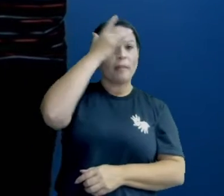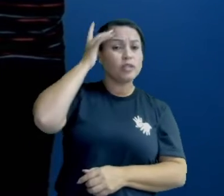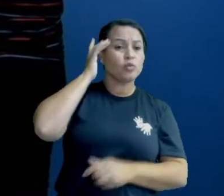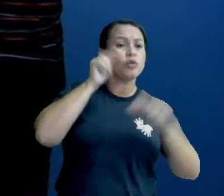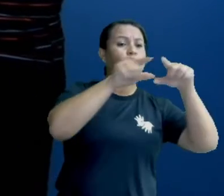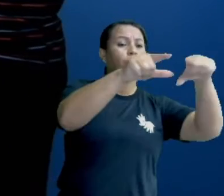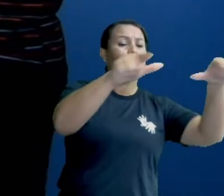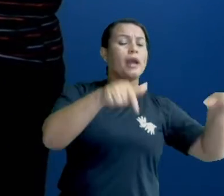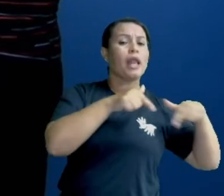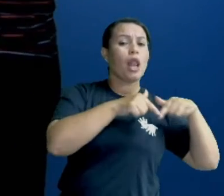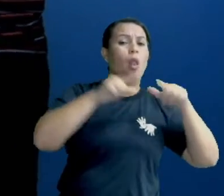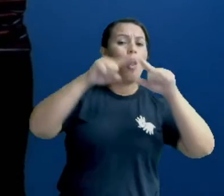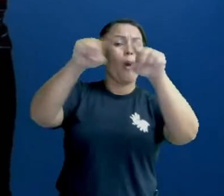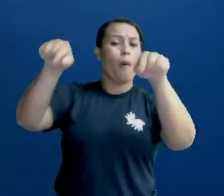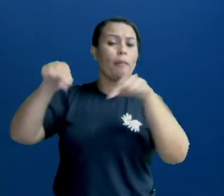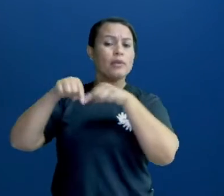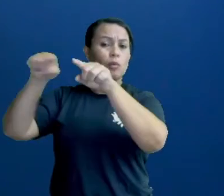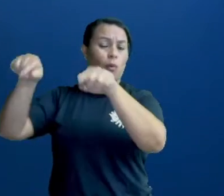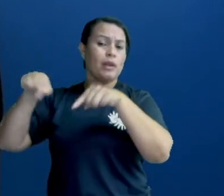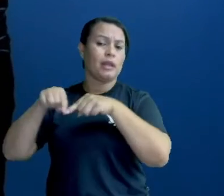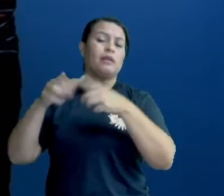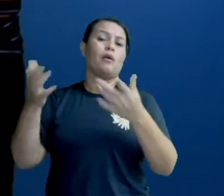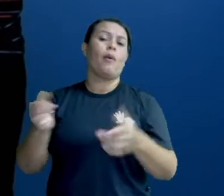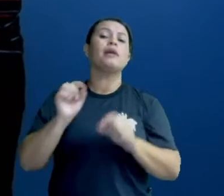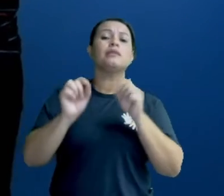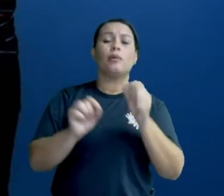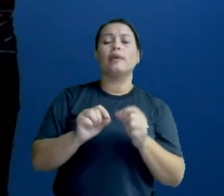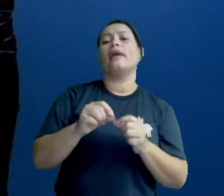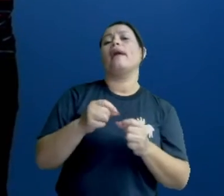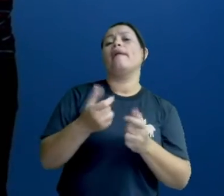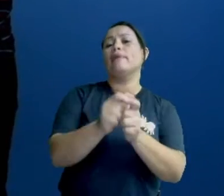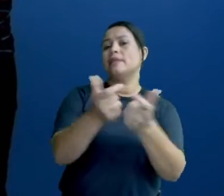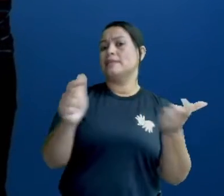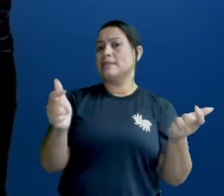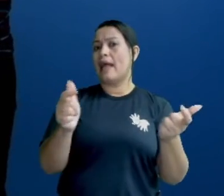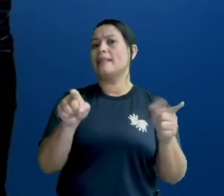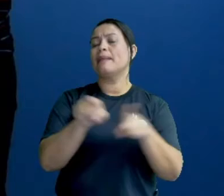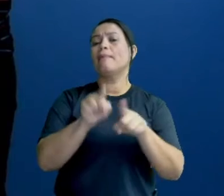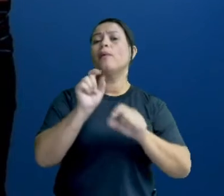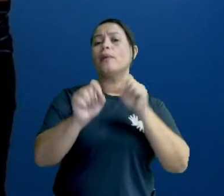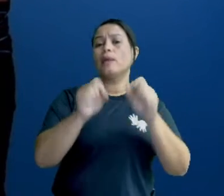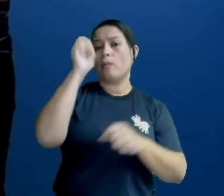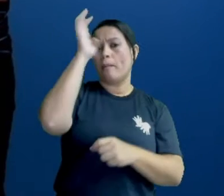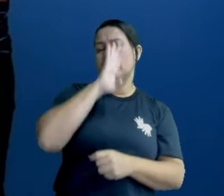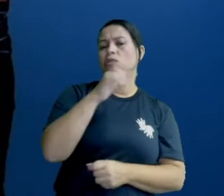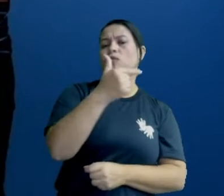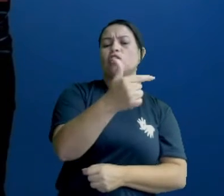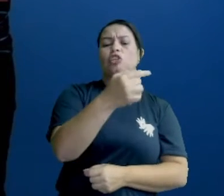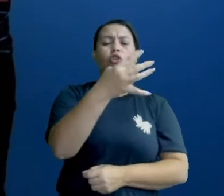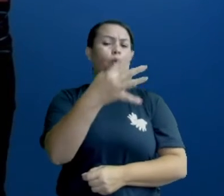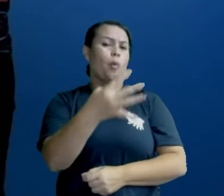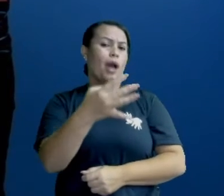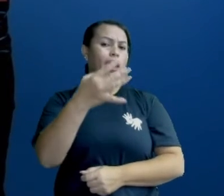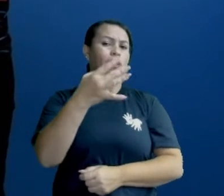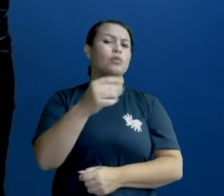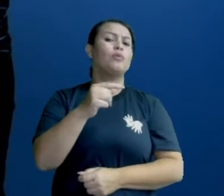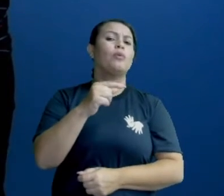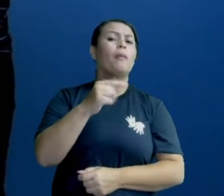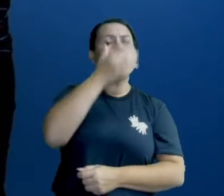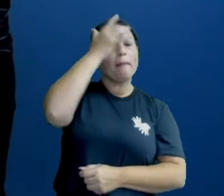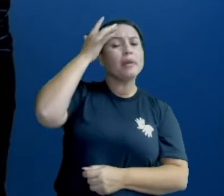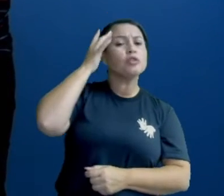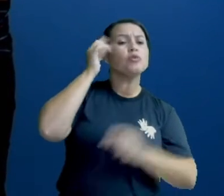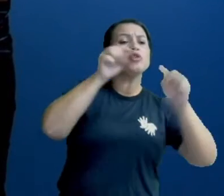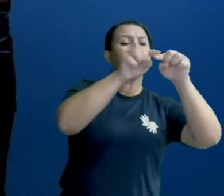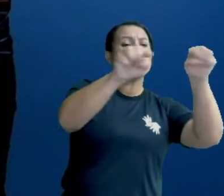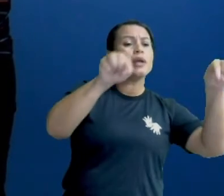quilômetro quadrado. Então, essa seria a densidade demográfica do Brasil, e essa densidade demográfica de 24 habitantes por quilômetro quadrado